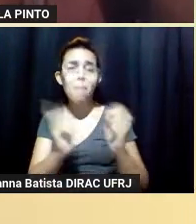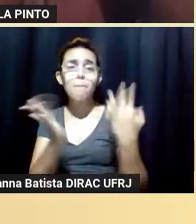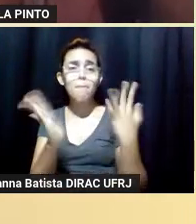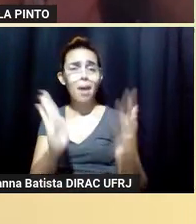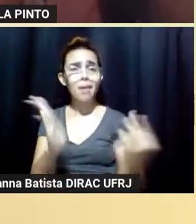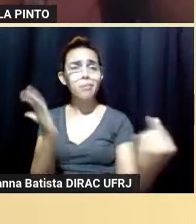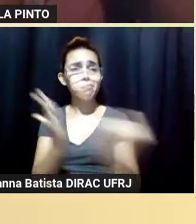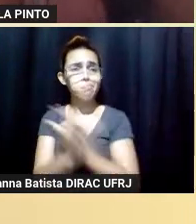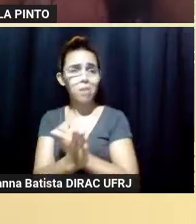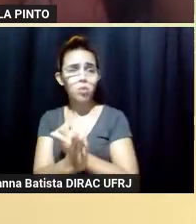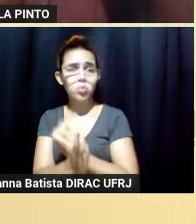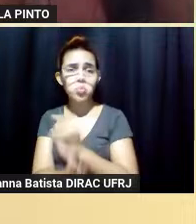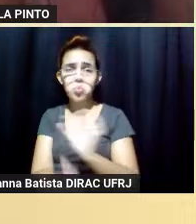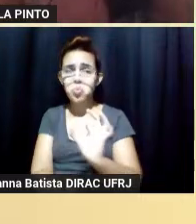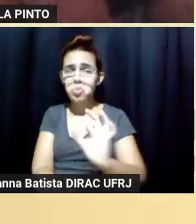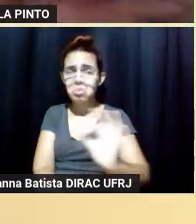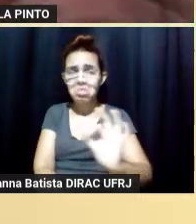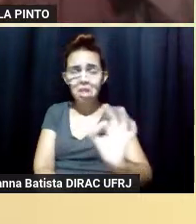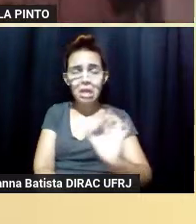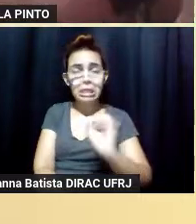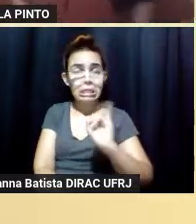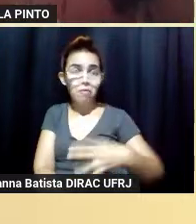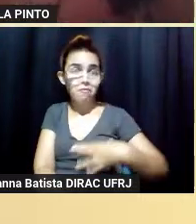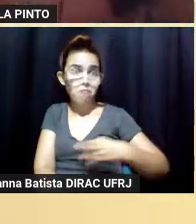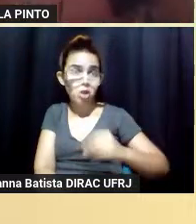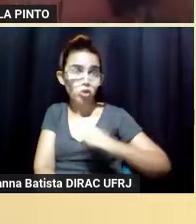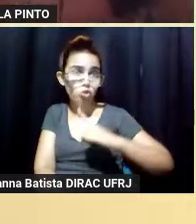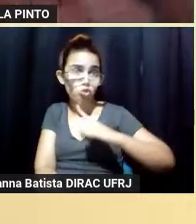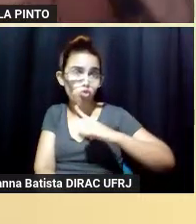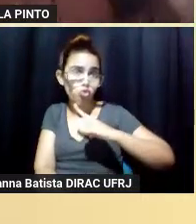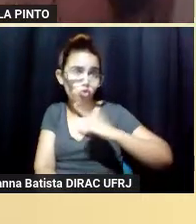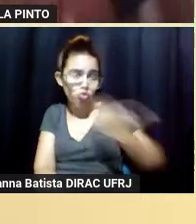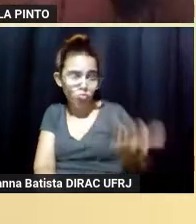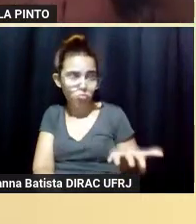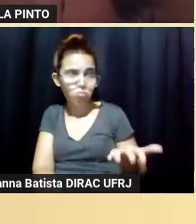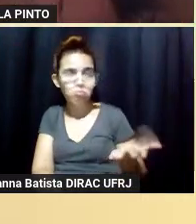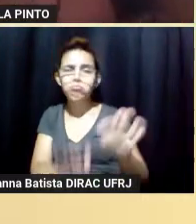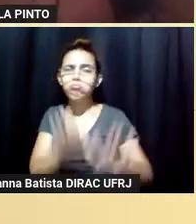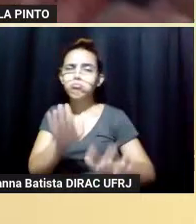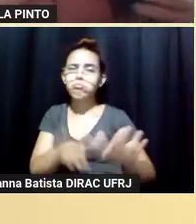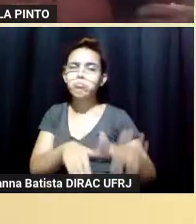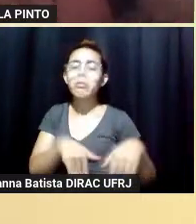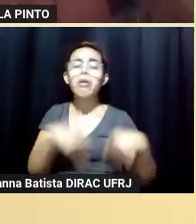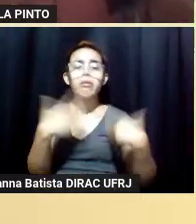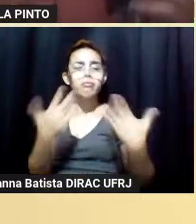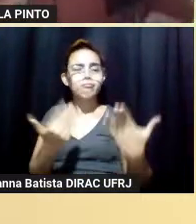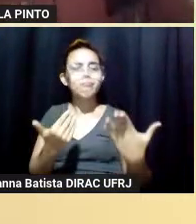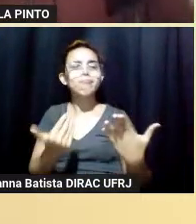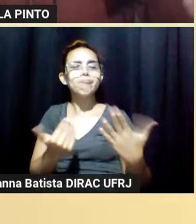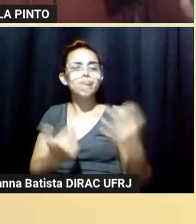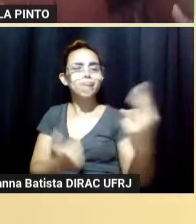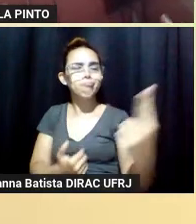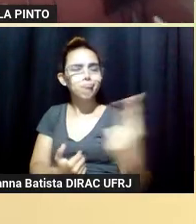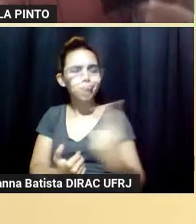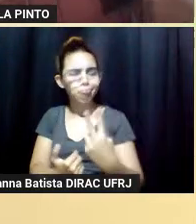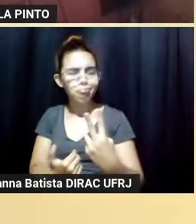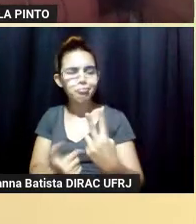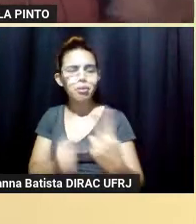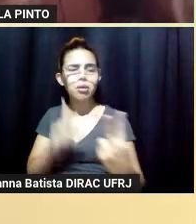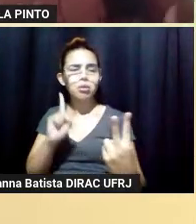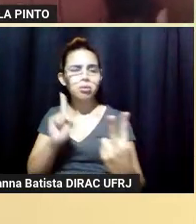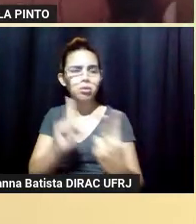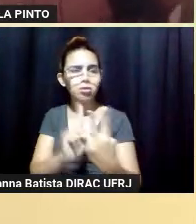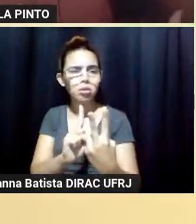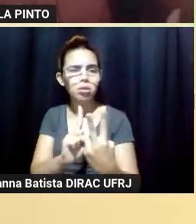gente pode observar aí a ideia do acolhimento, do ser recebido por quem você é e de você se